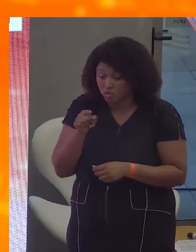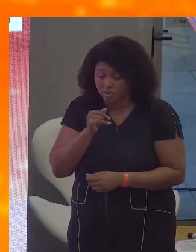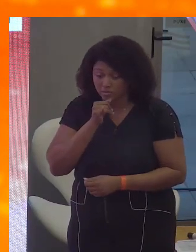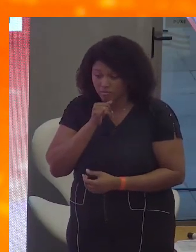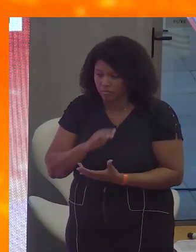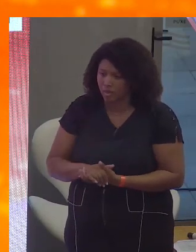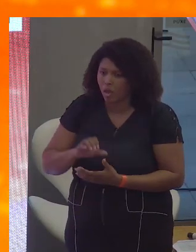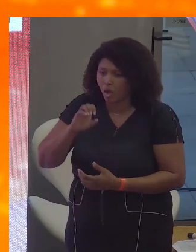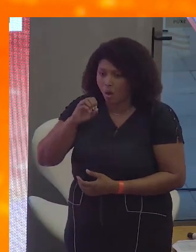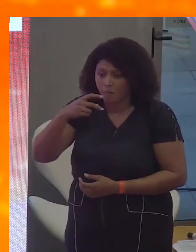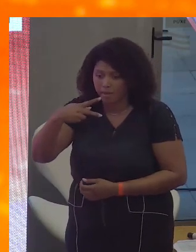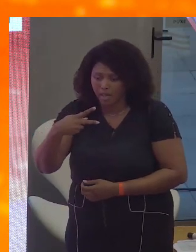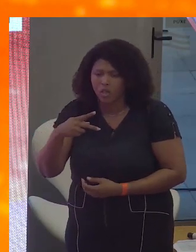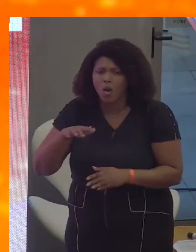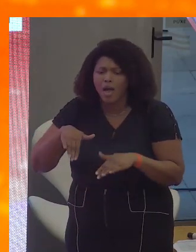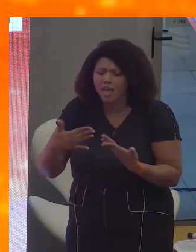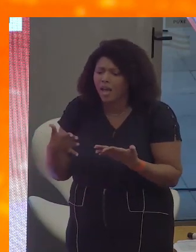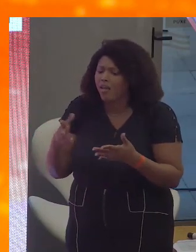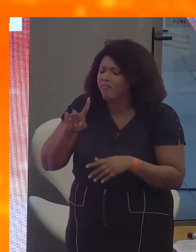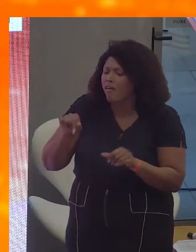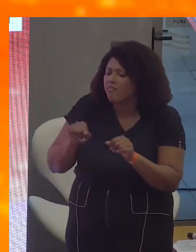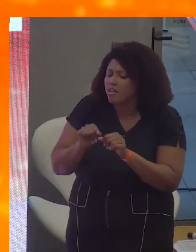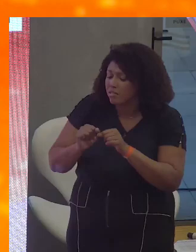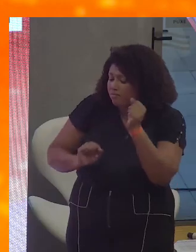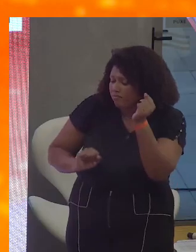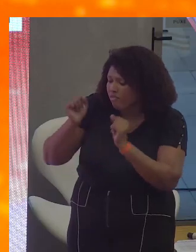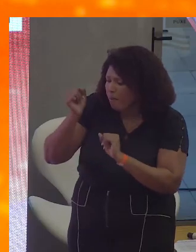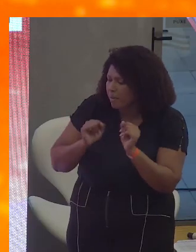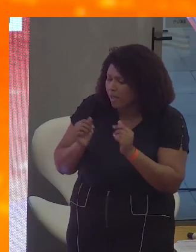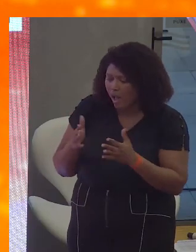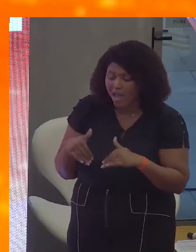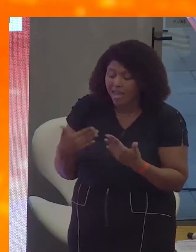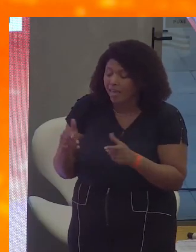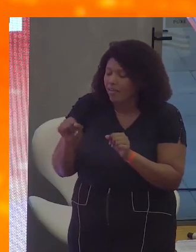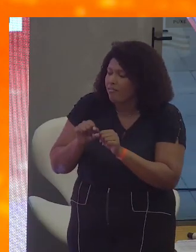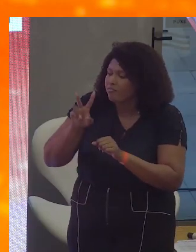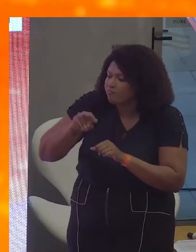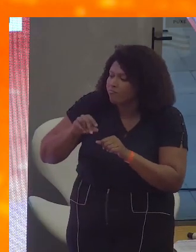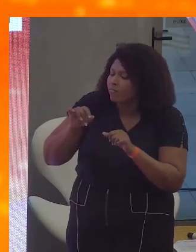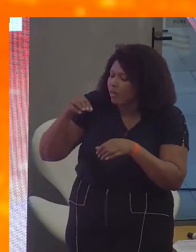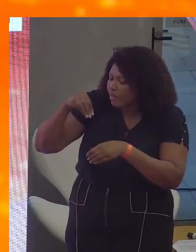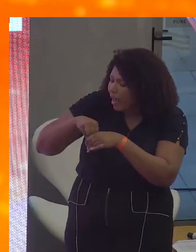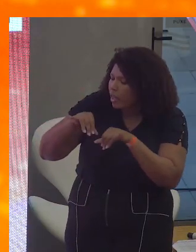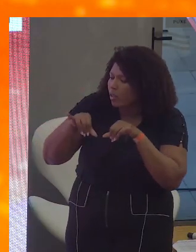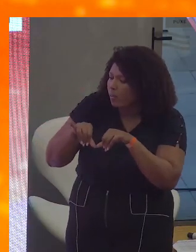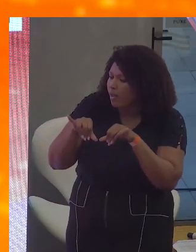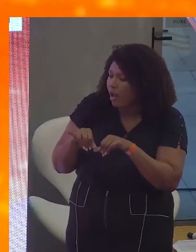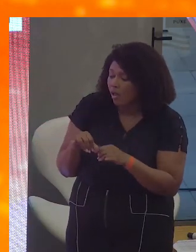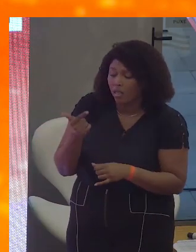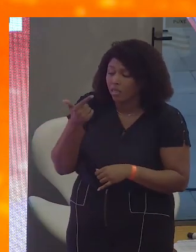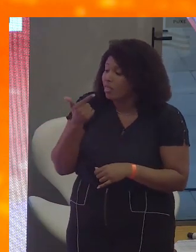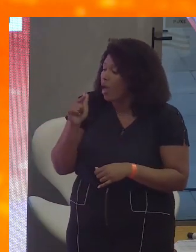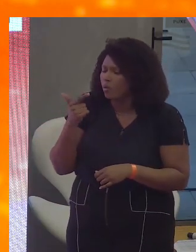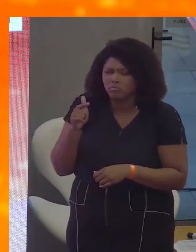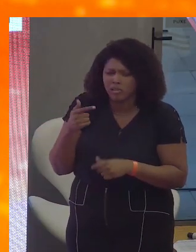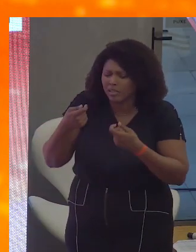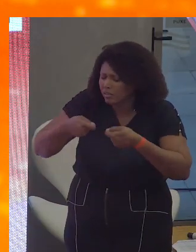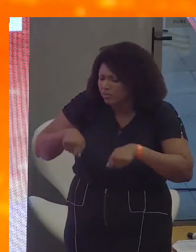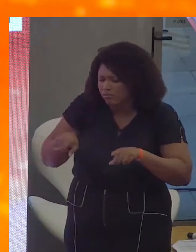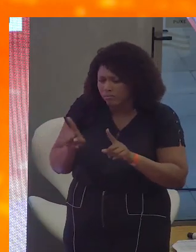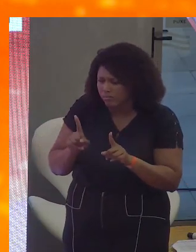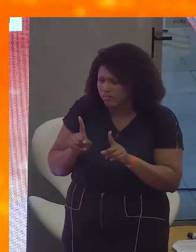o operador, quem vai fabricar, quem vai colocar o produto no mercado, ele não tem nem a